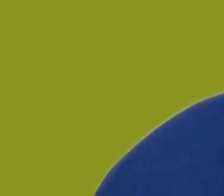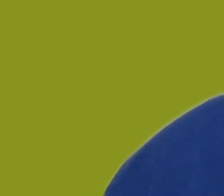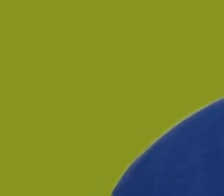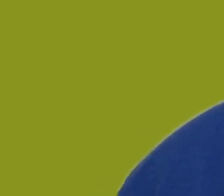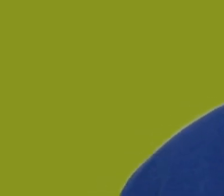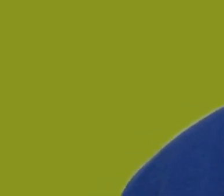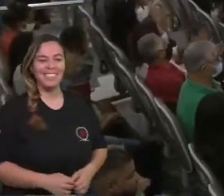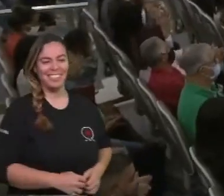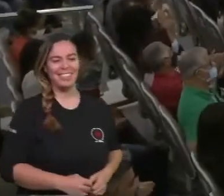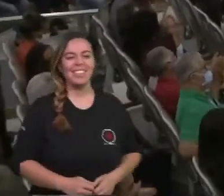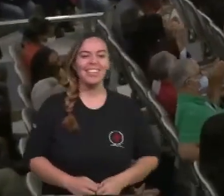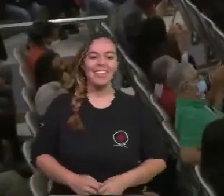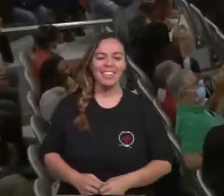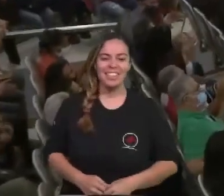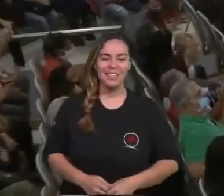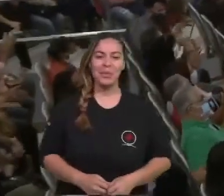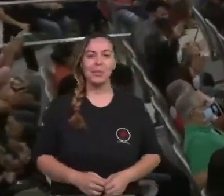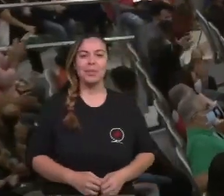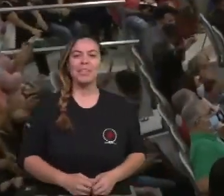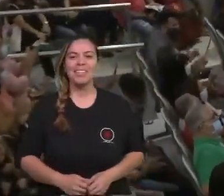abençoe. Bora pro vídeo.